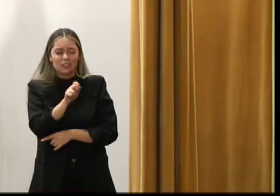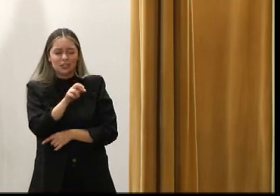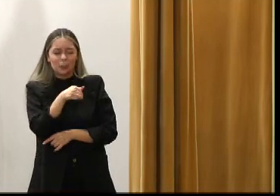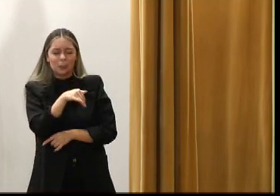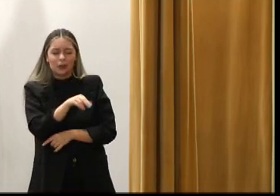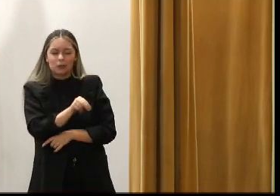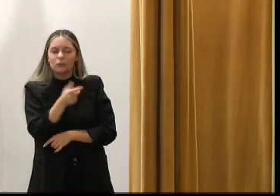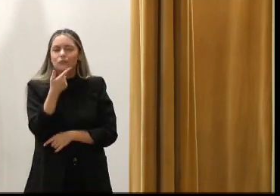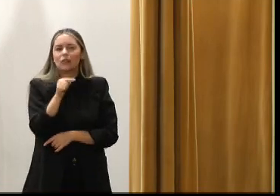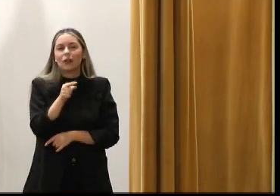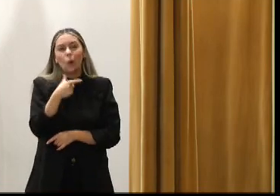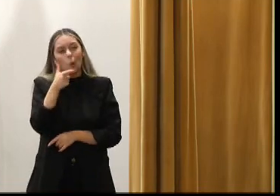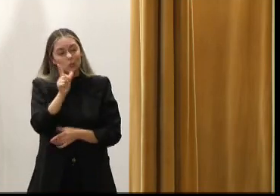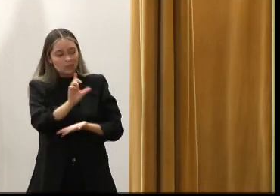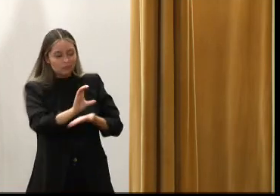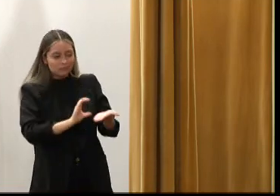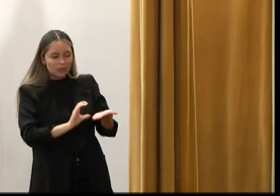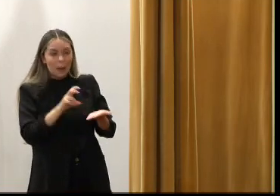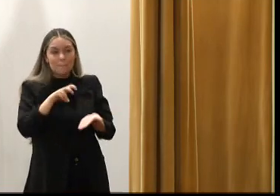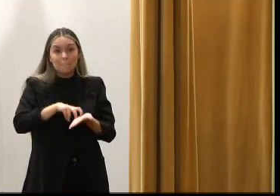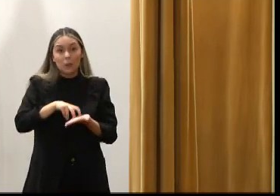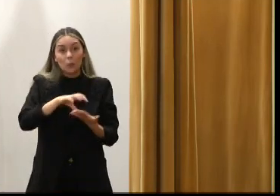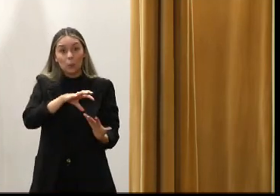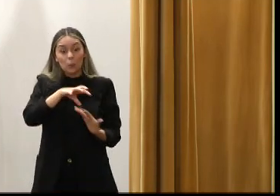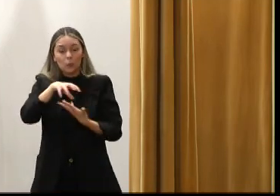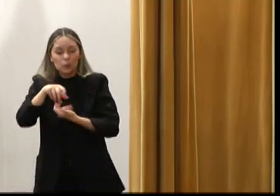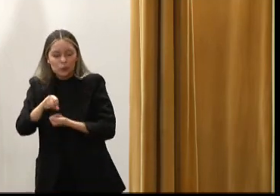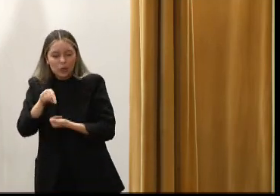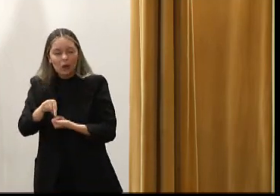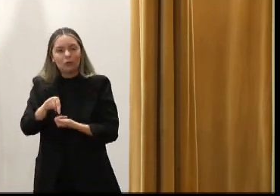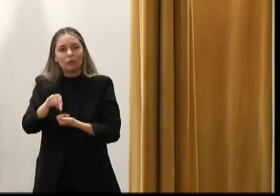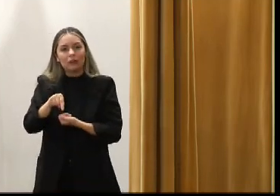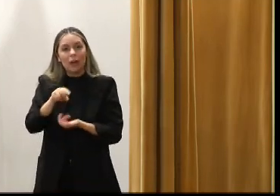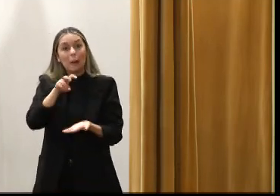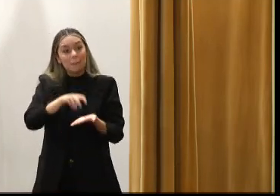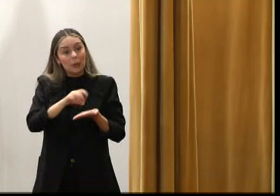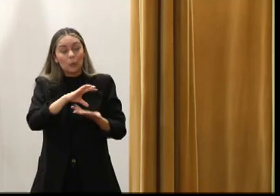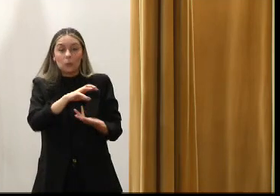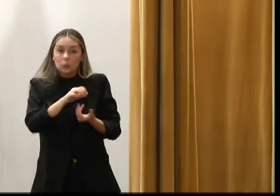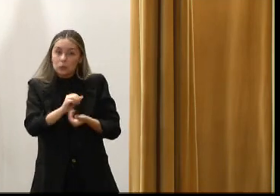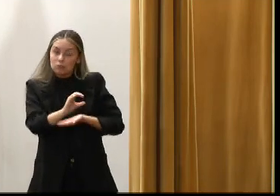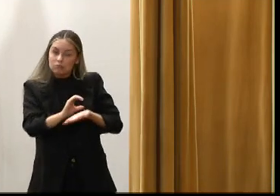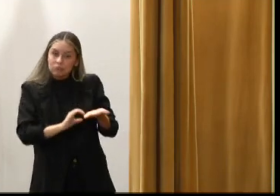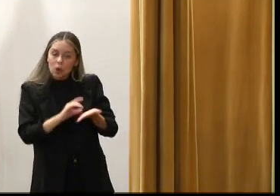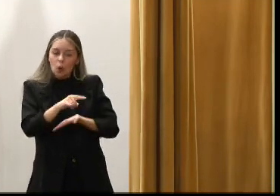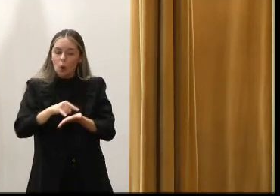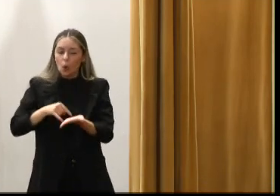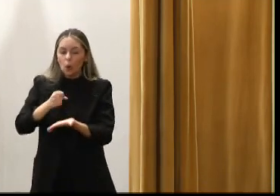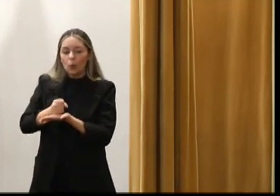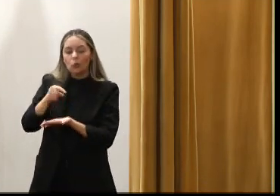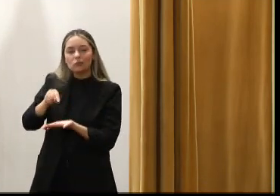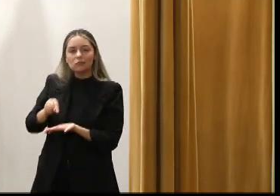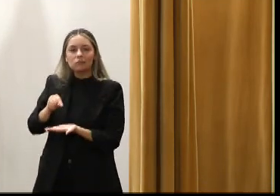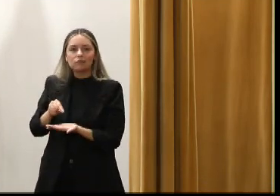gente conseguiu um recurso via Banco Mundial, e o próprio Banco Mundial vai contratar